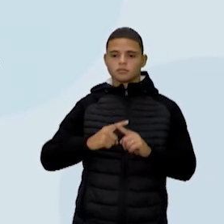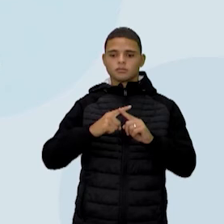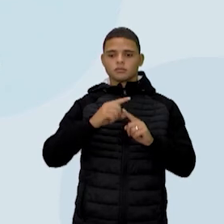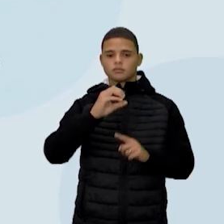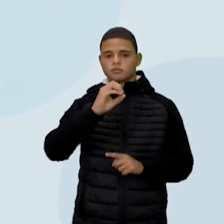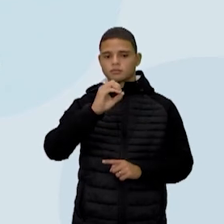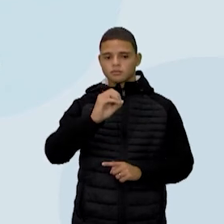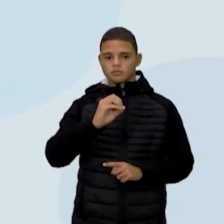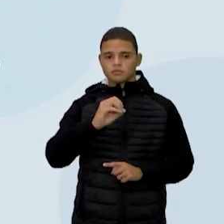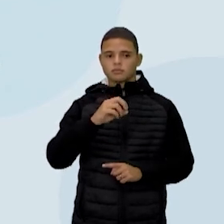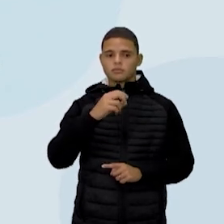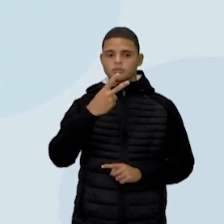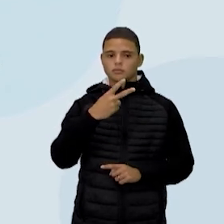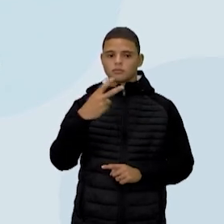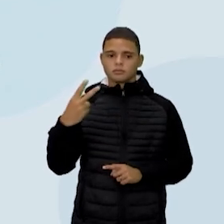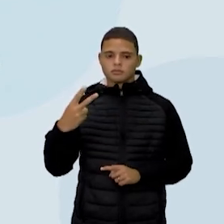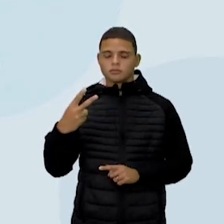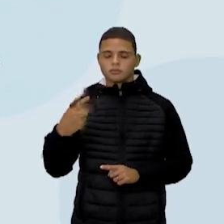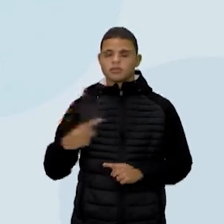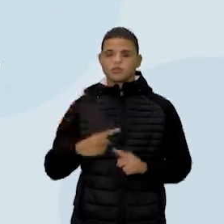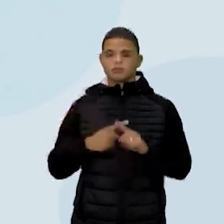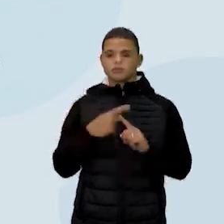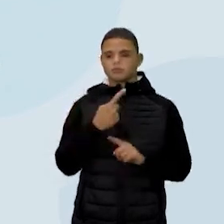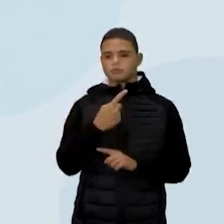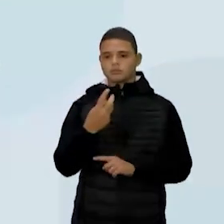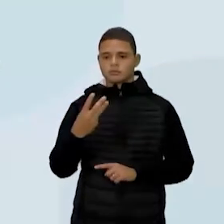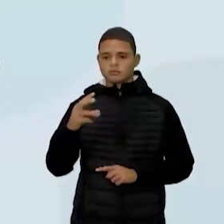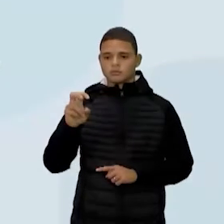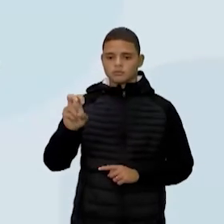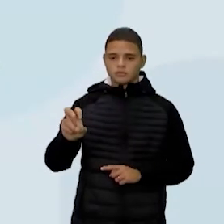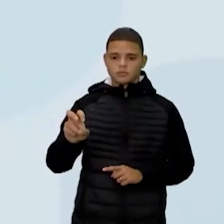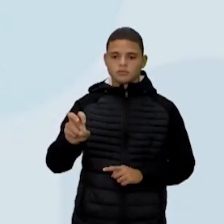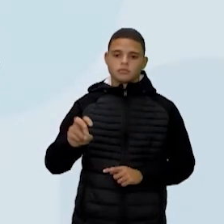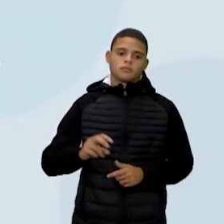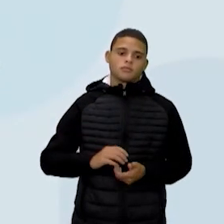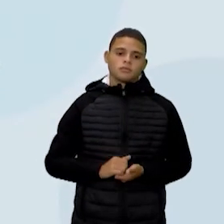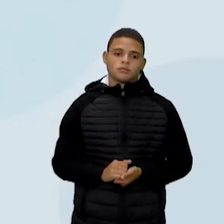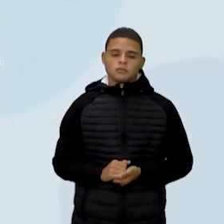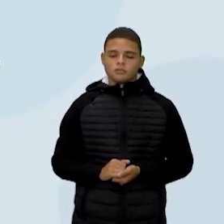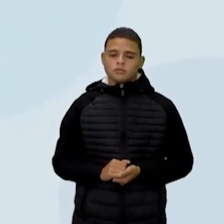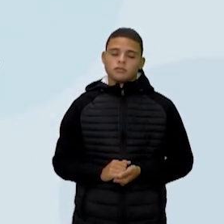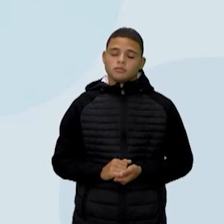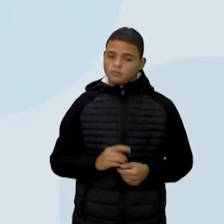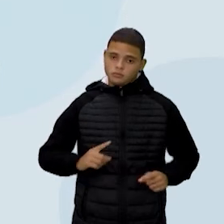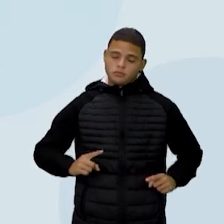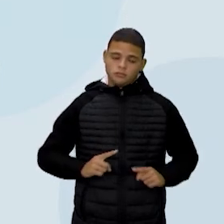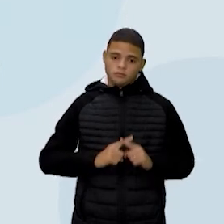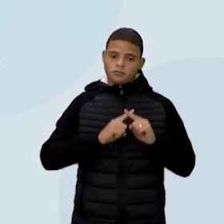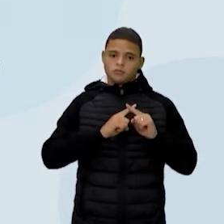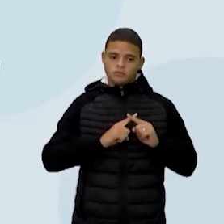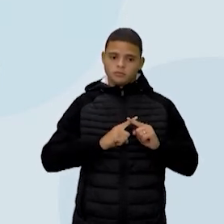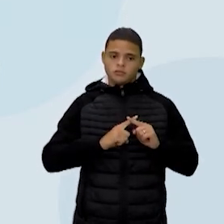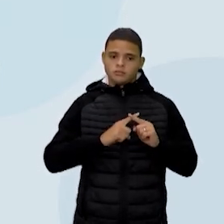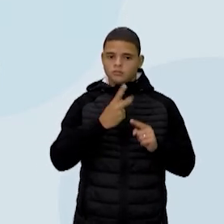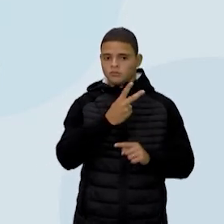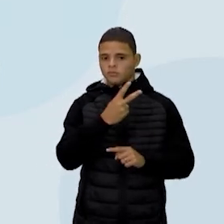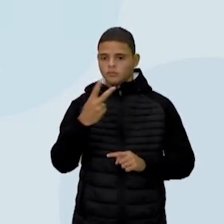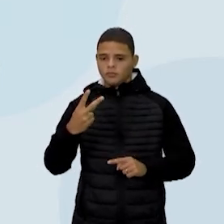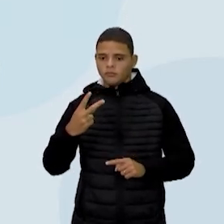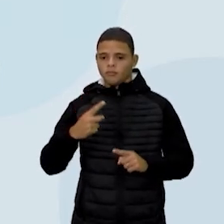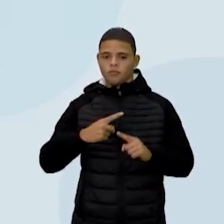22 vezes 135, como está descrito aqui na segunda linha. Fazendo a multiplicação, 22